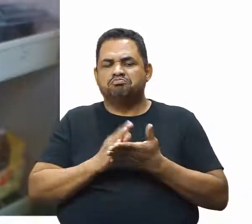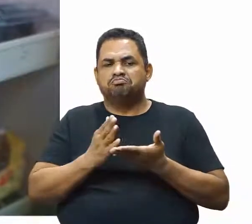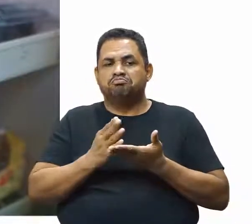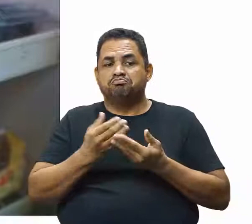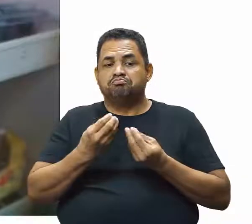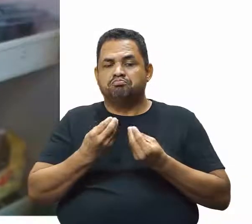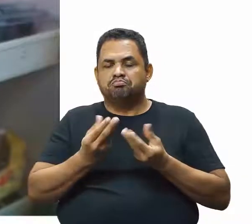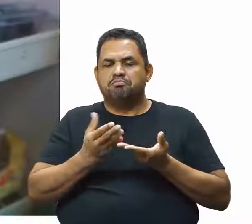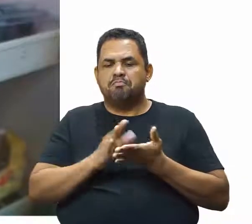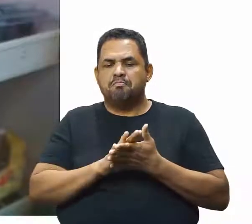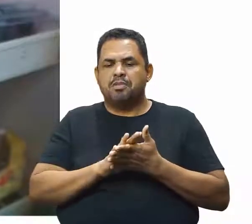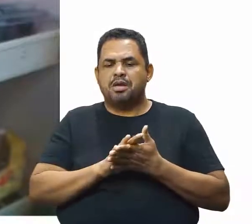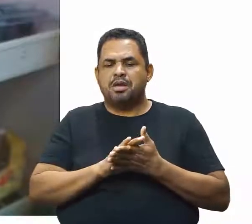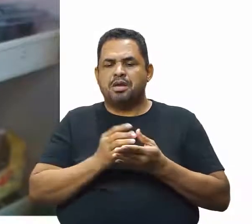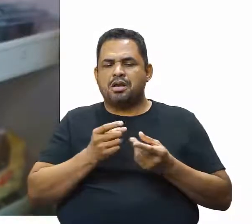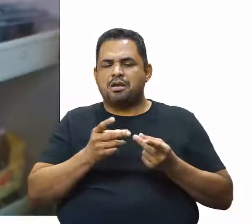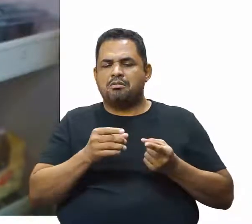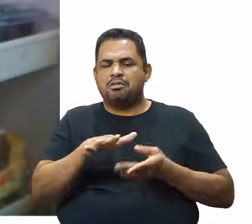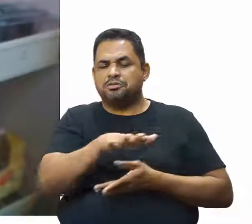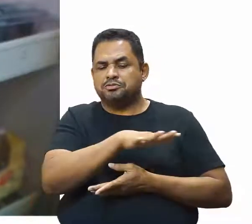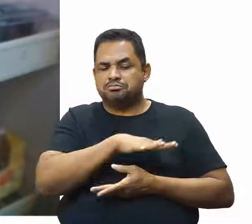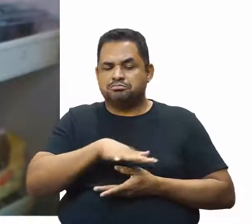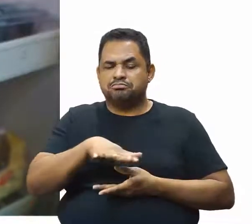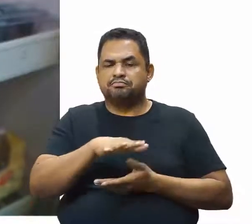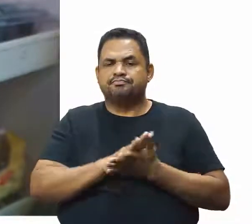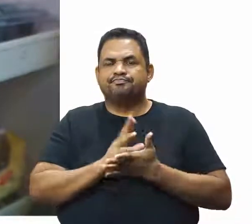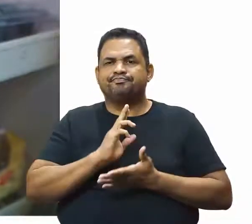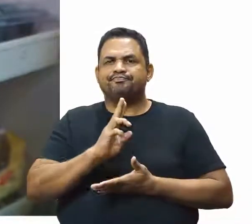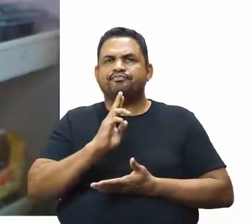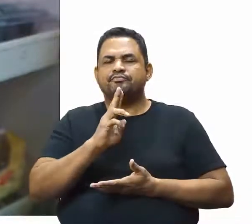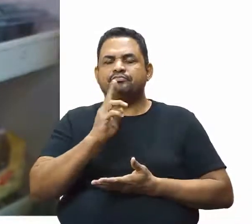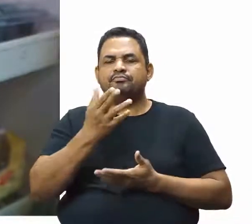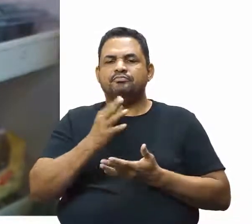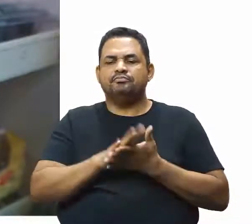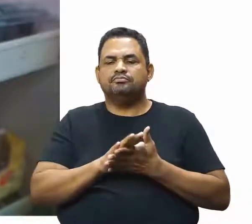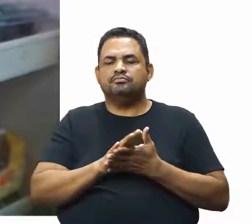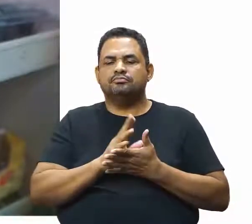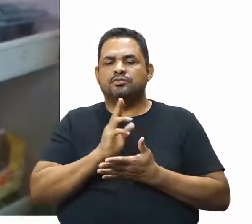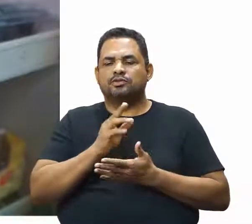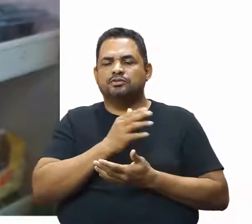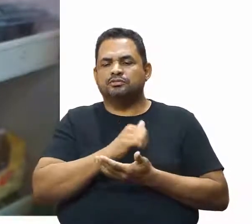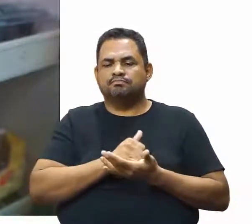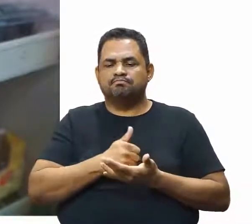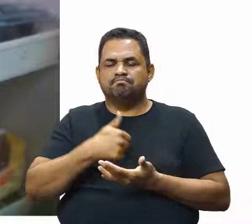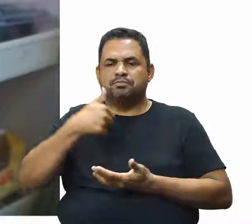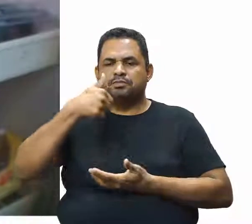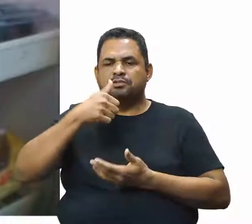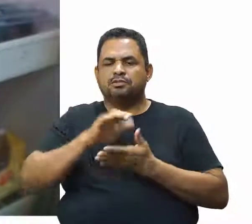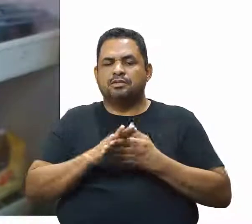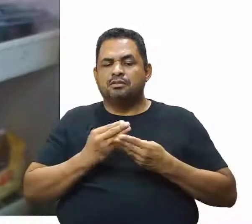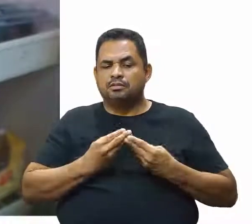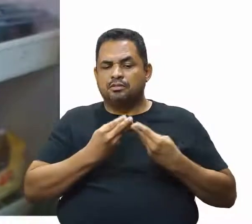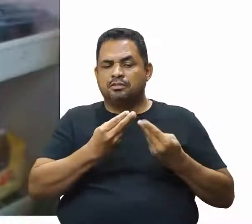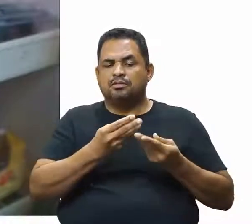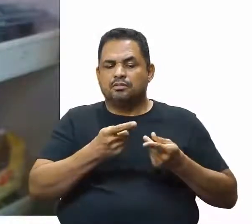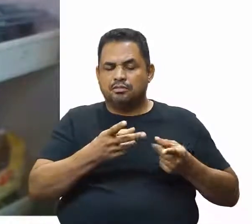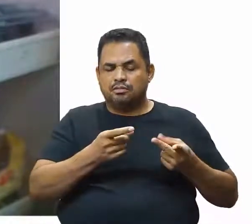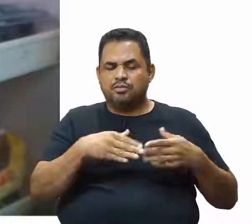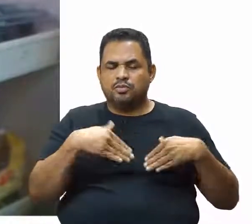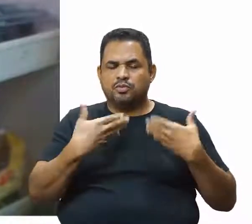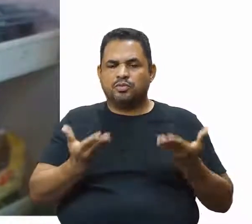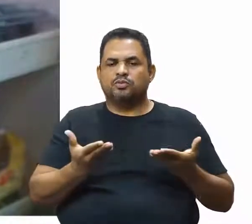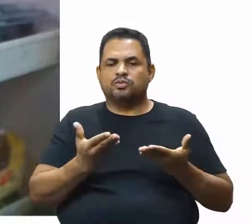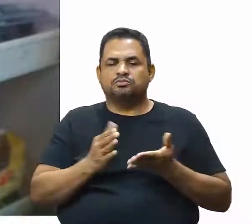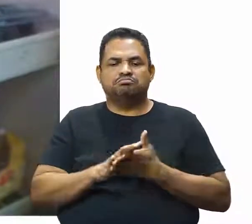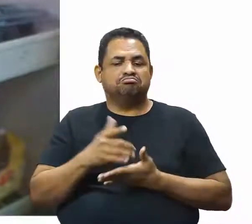E também é um fruto que você pode fazer um processo de beneficiamento dele aí para ofertar ao mercado nas horas que eles não